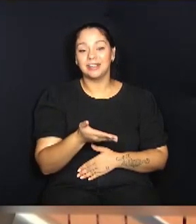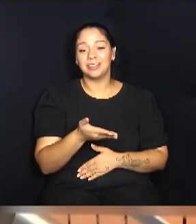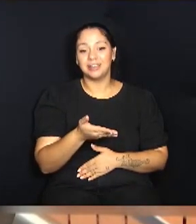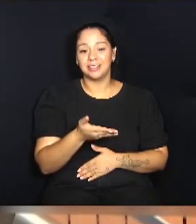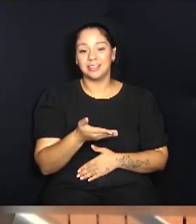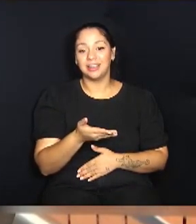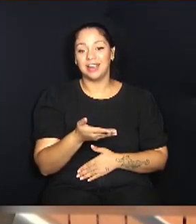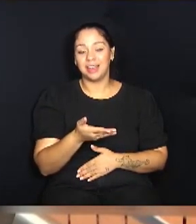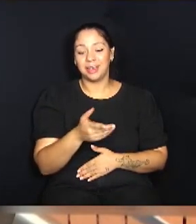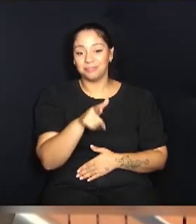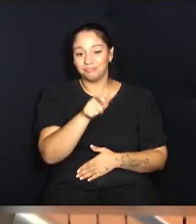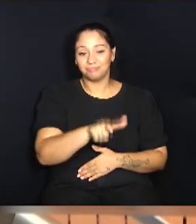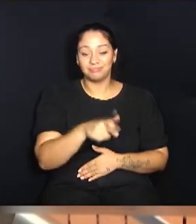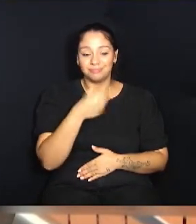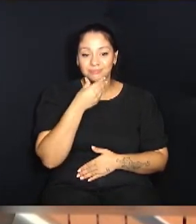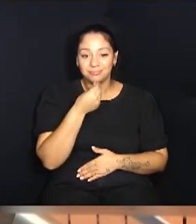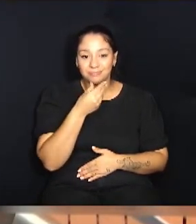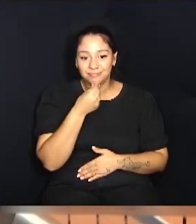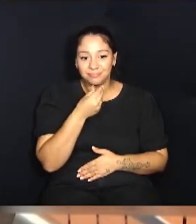que desse